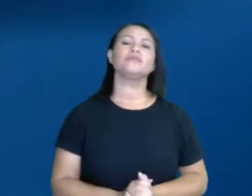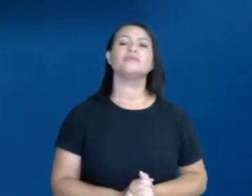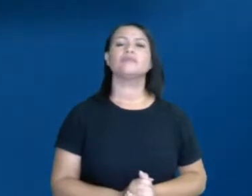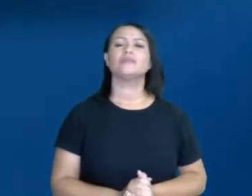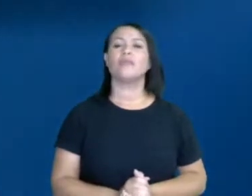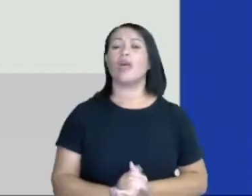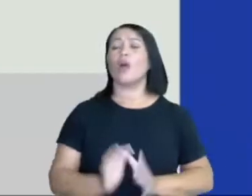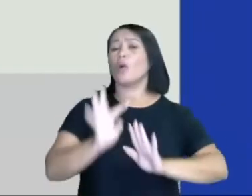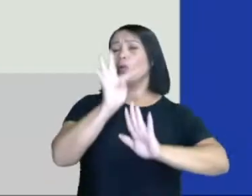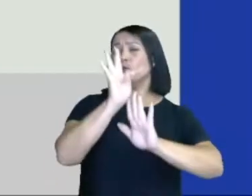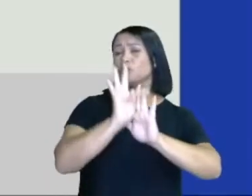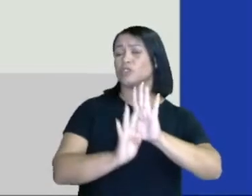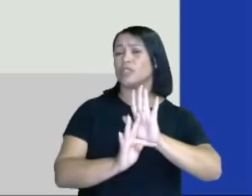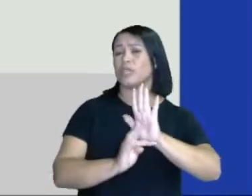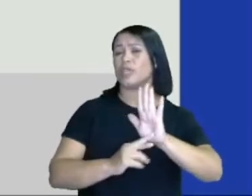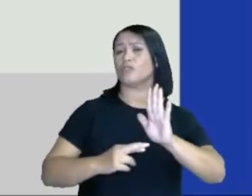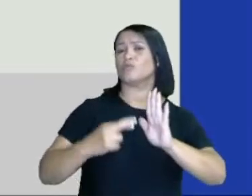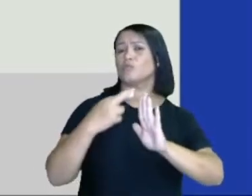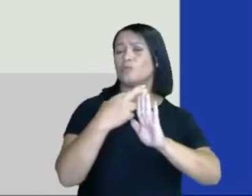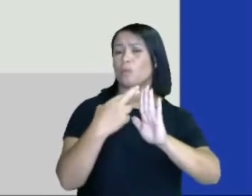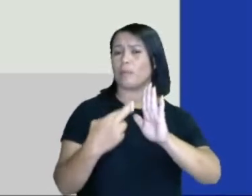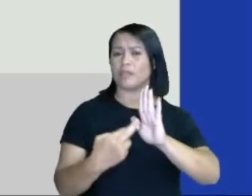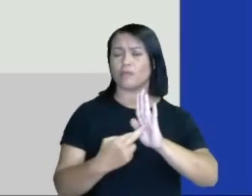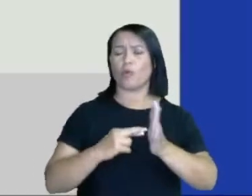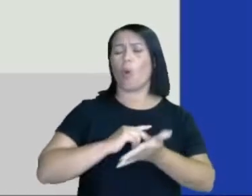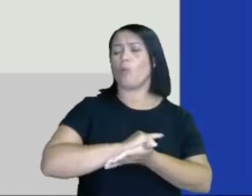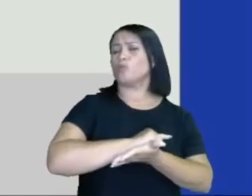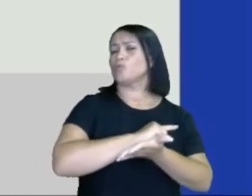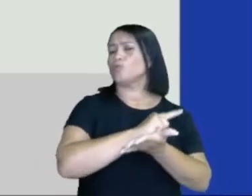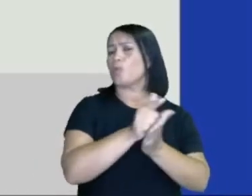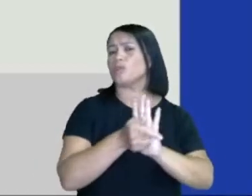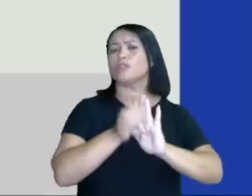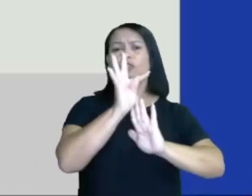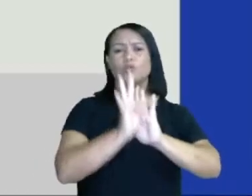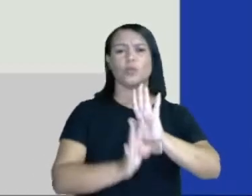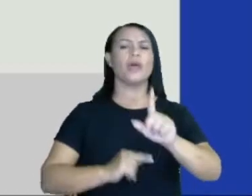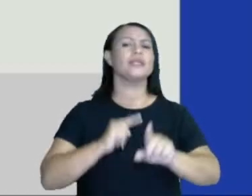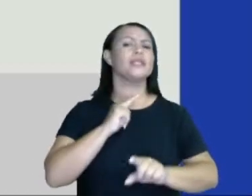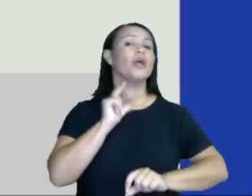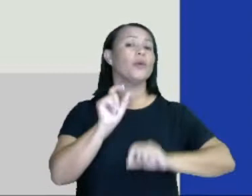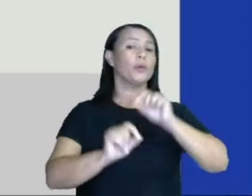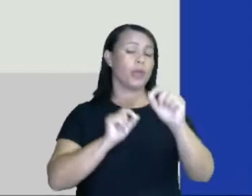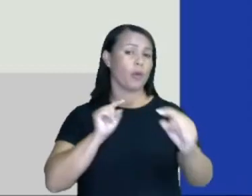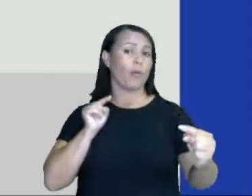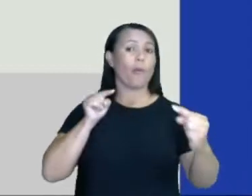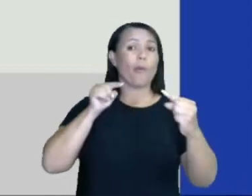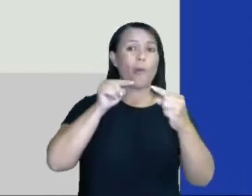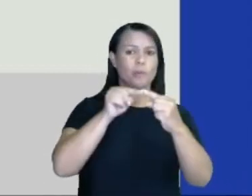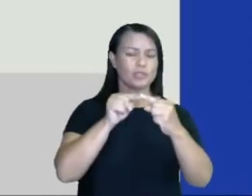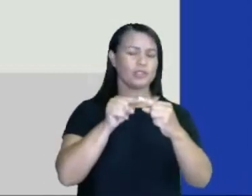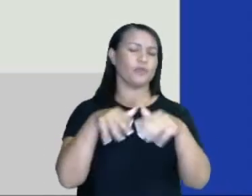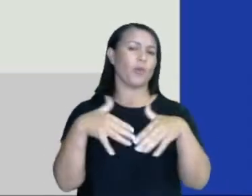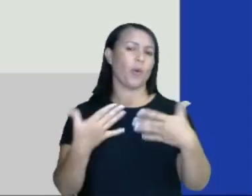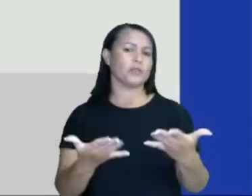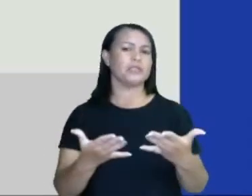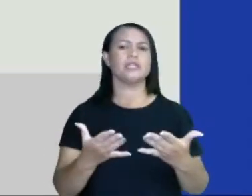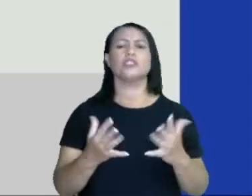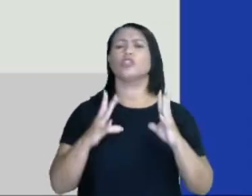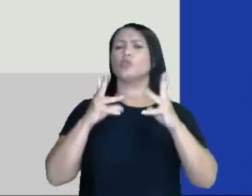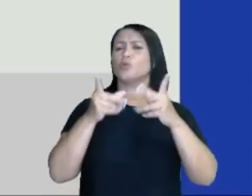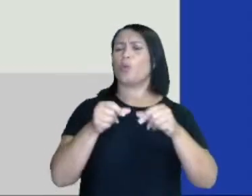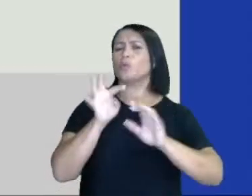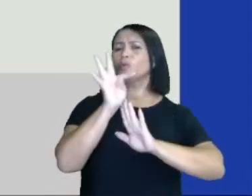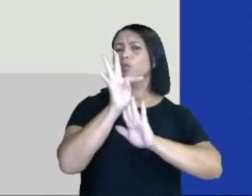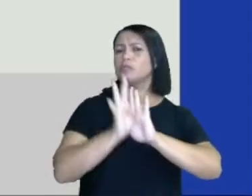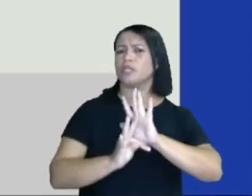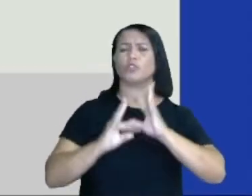Os textos normativos, assim como todos os gêneros textuais, sempre vão ter o objetivo. Ou seja, todos os